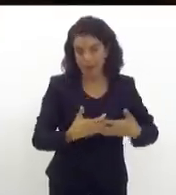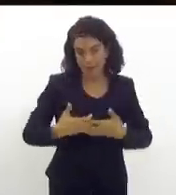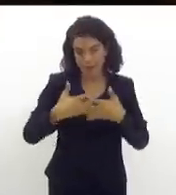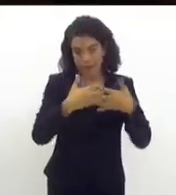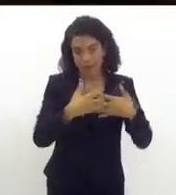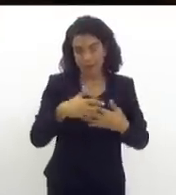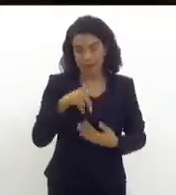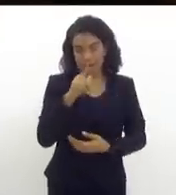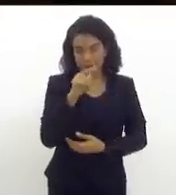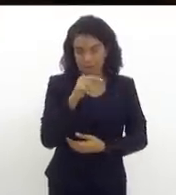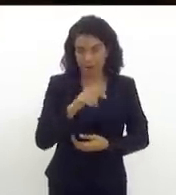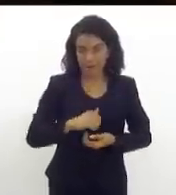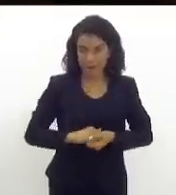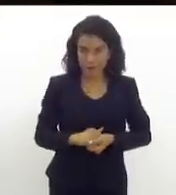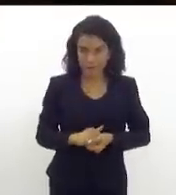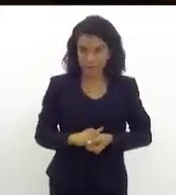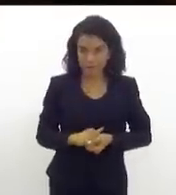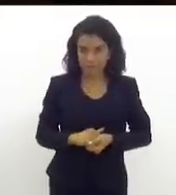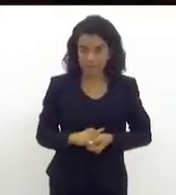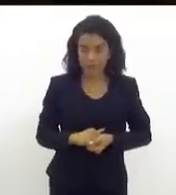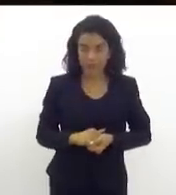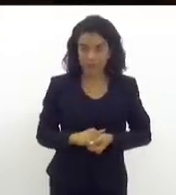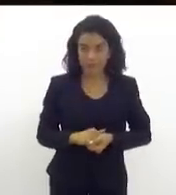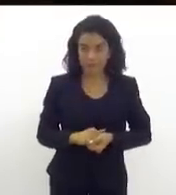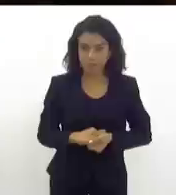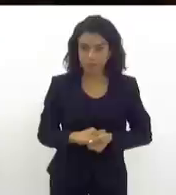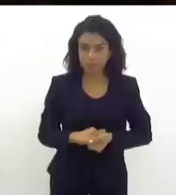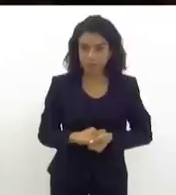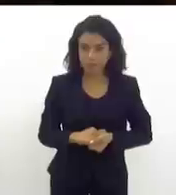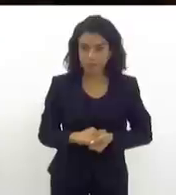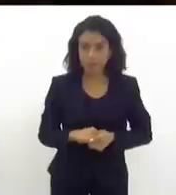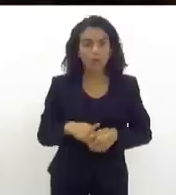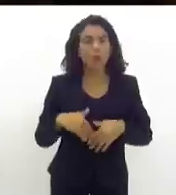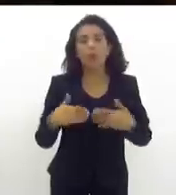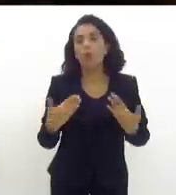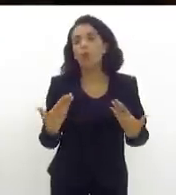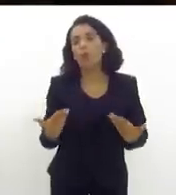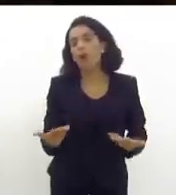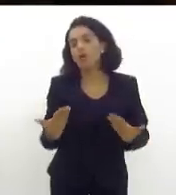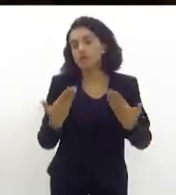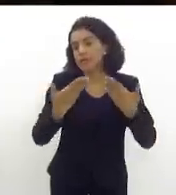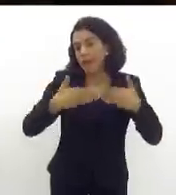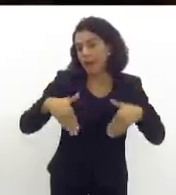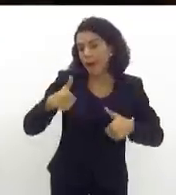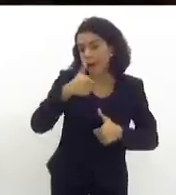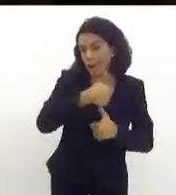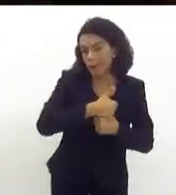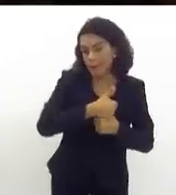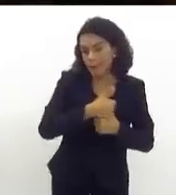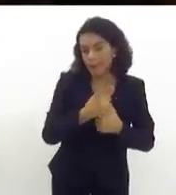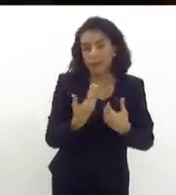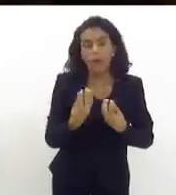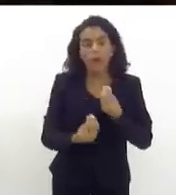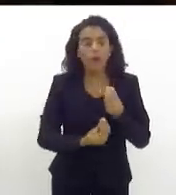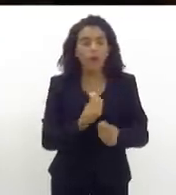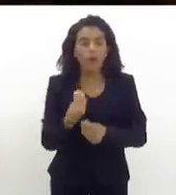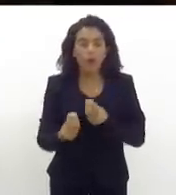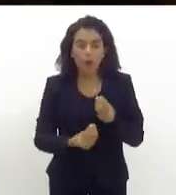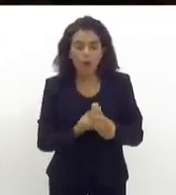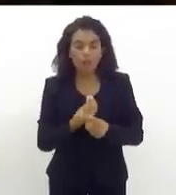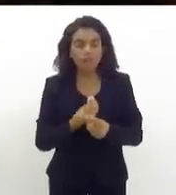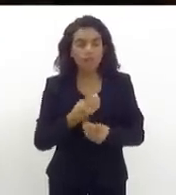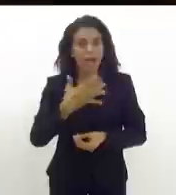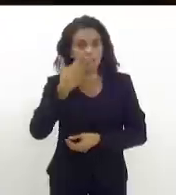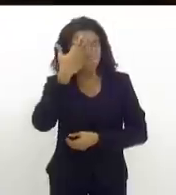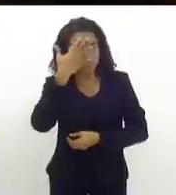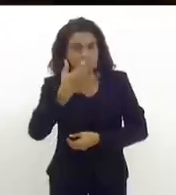para poder utilizar qual será a compensação Como será o